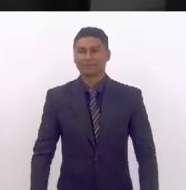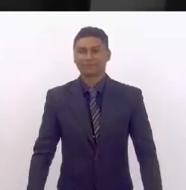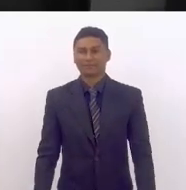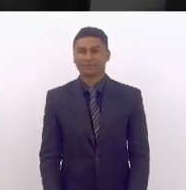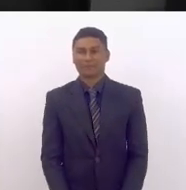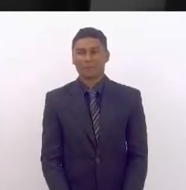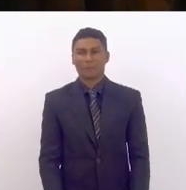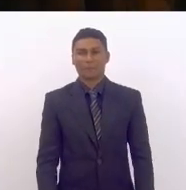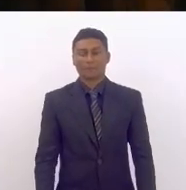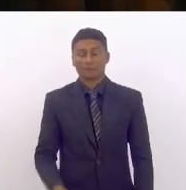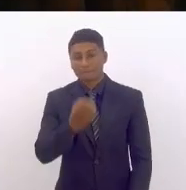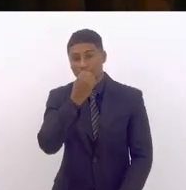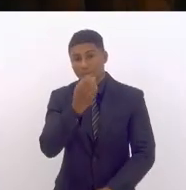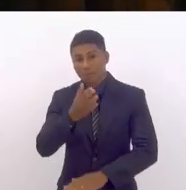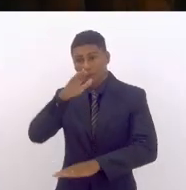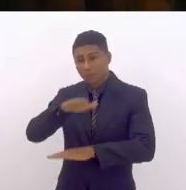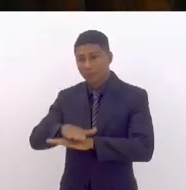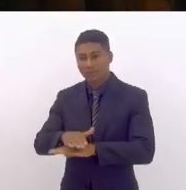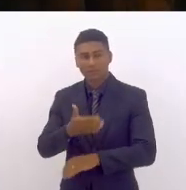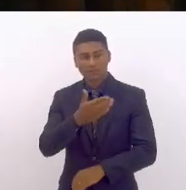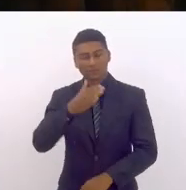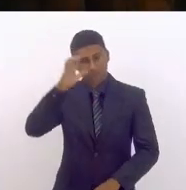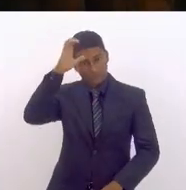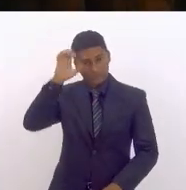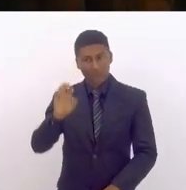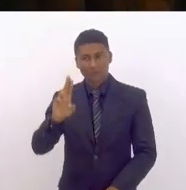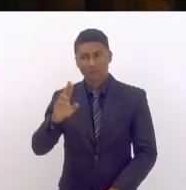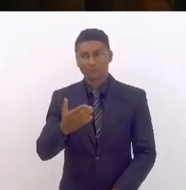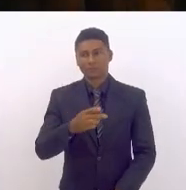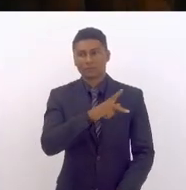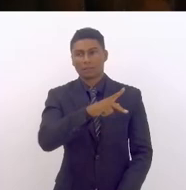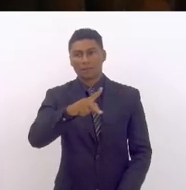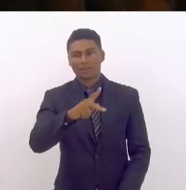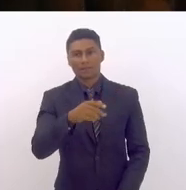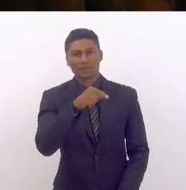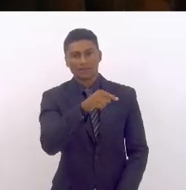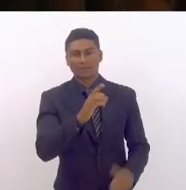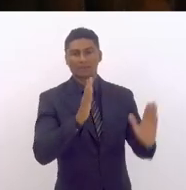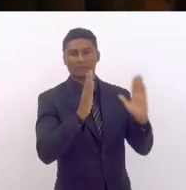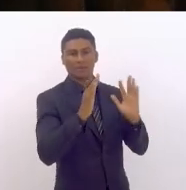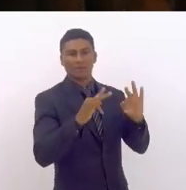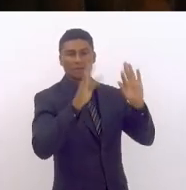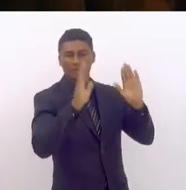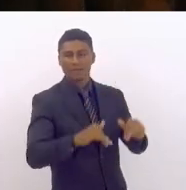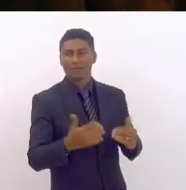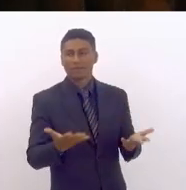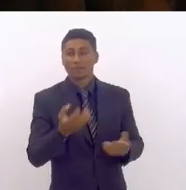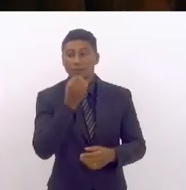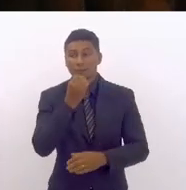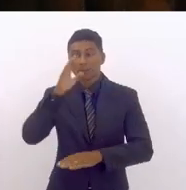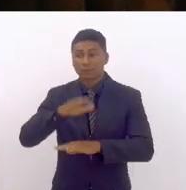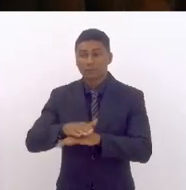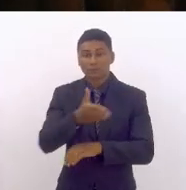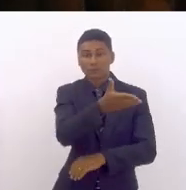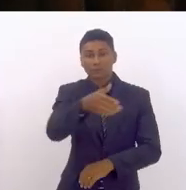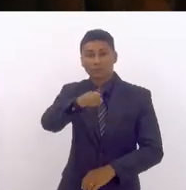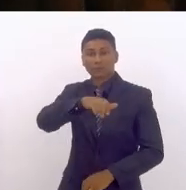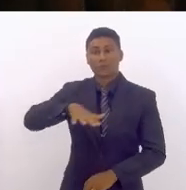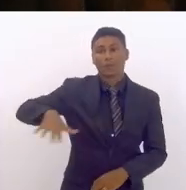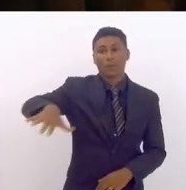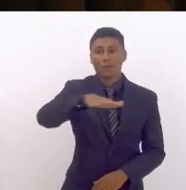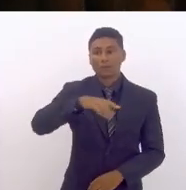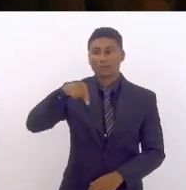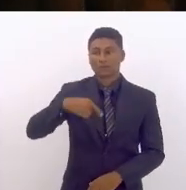Boa tarde, deputada Tia Ju, que está presidindo o expediente final. Boa tarde a todos os servidores que estão